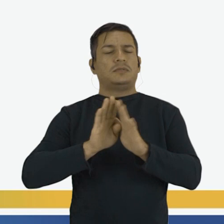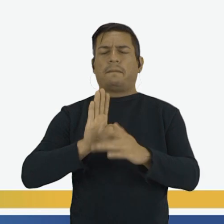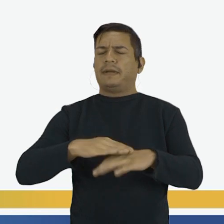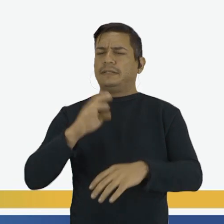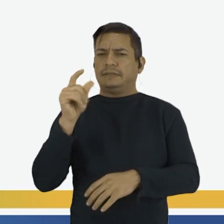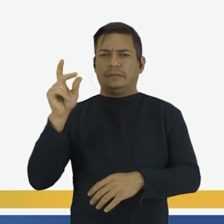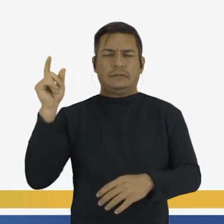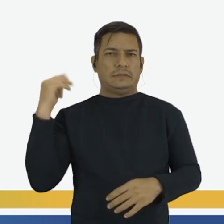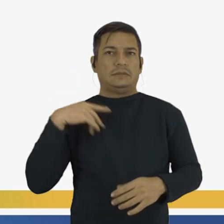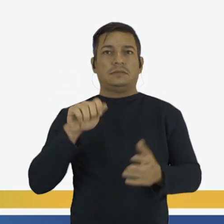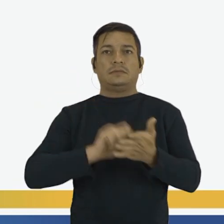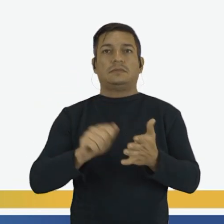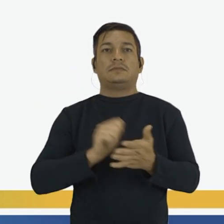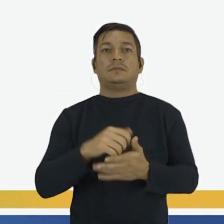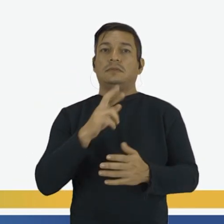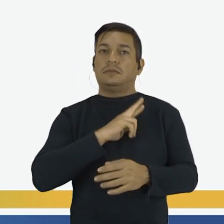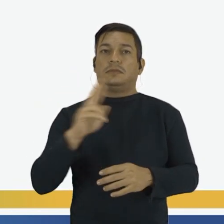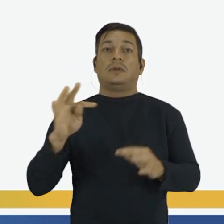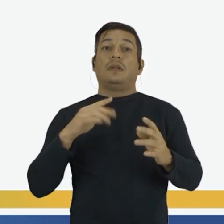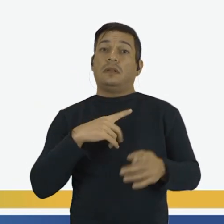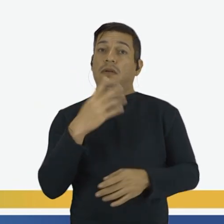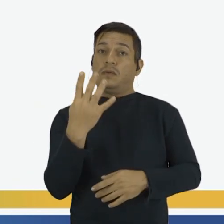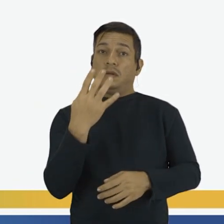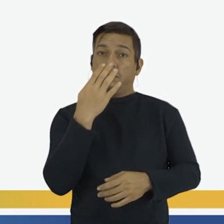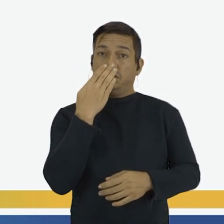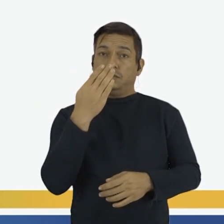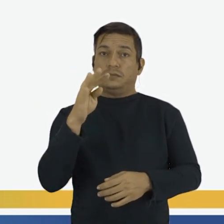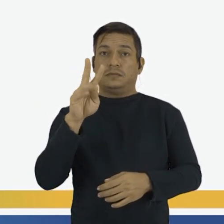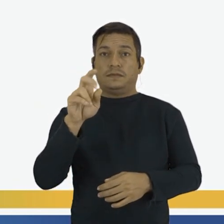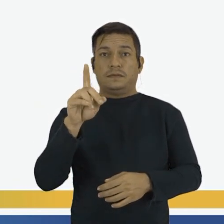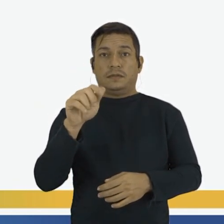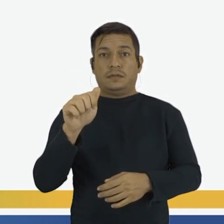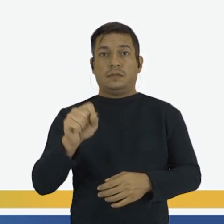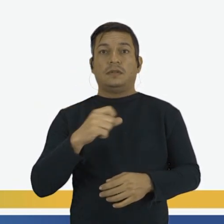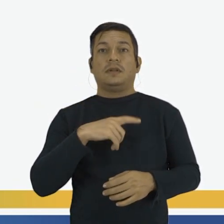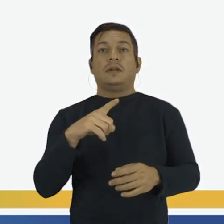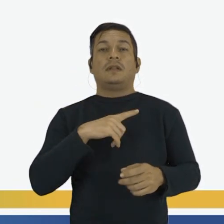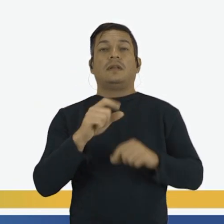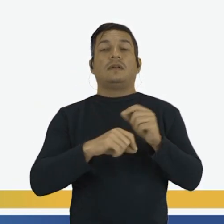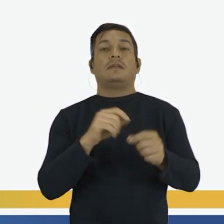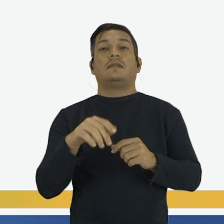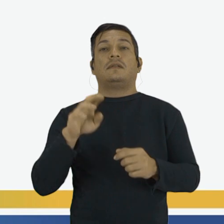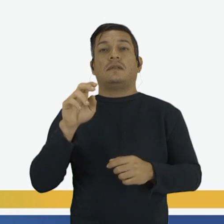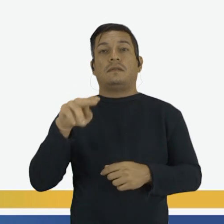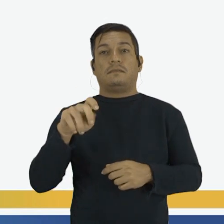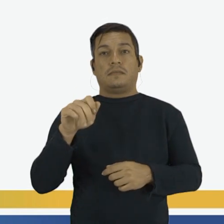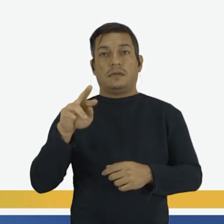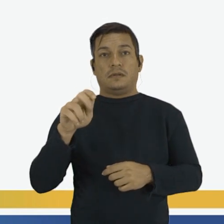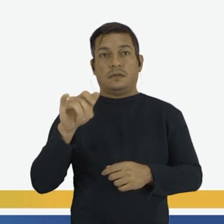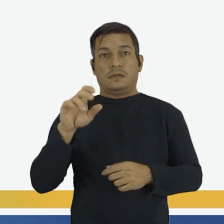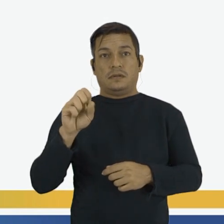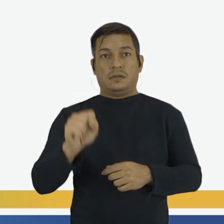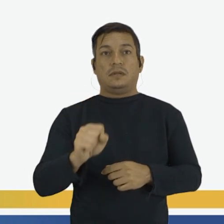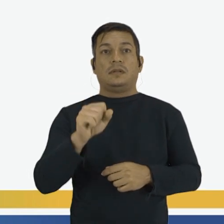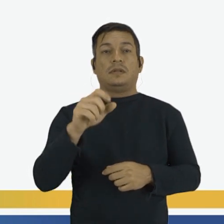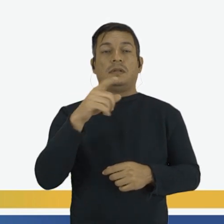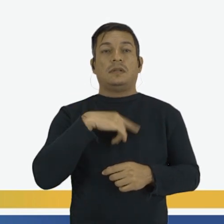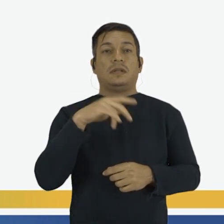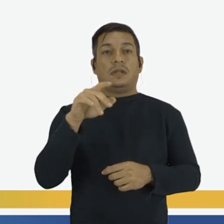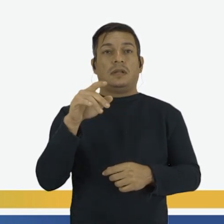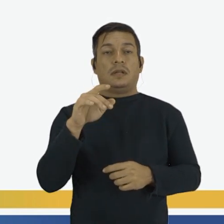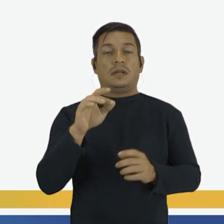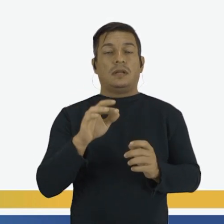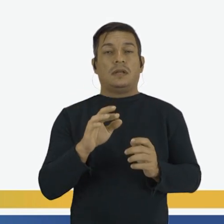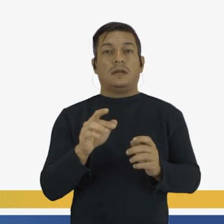religiões. Há 4 tipos de Vedas, os quais contêm mantras, parte ritualística